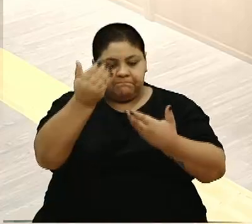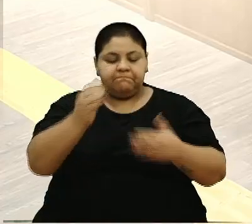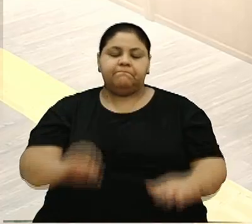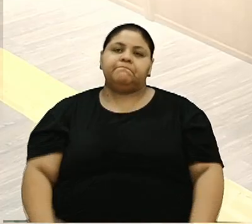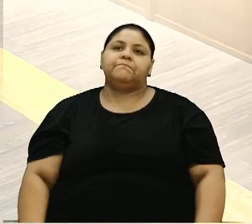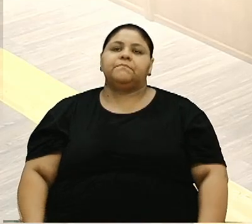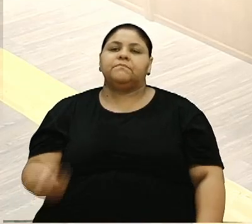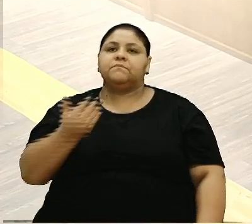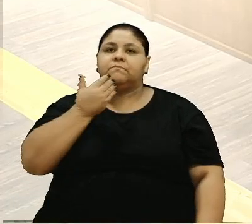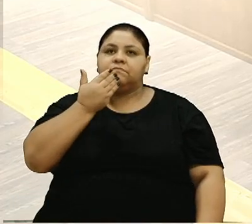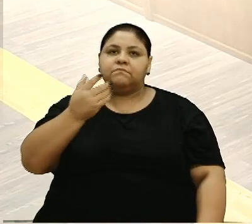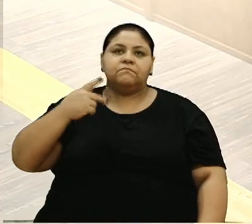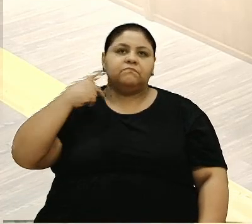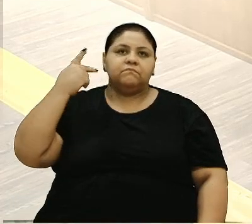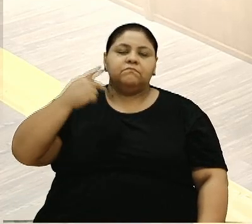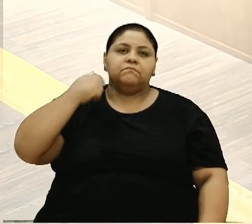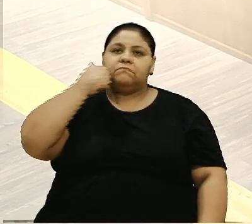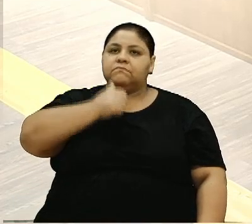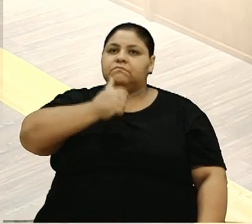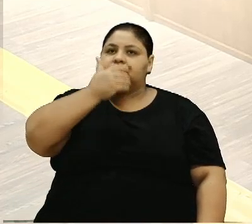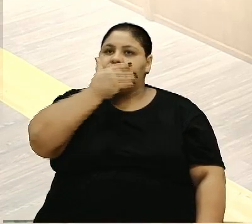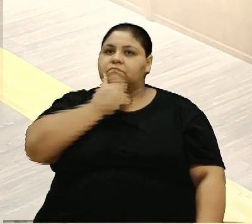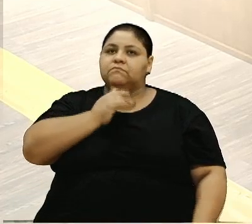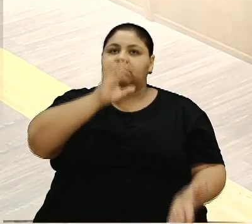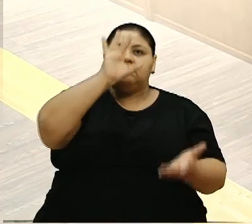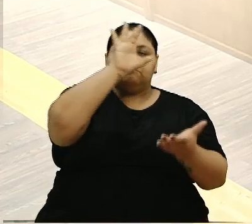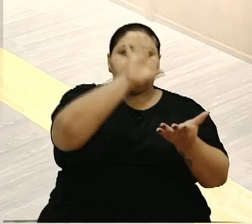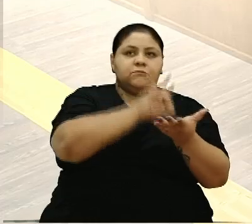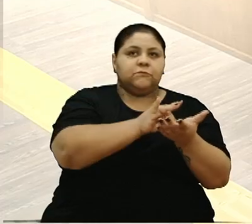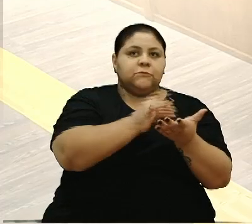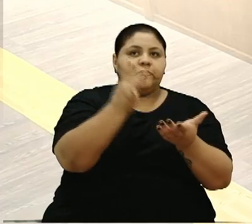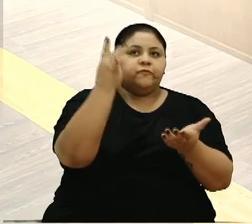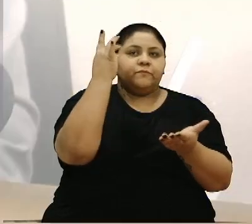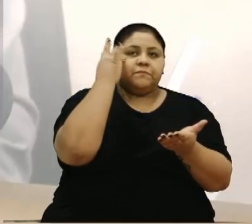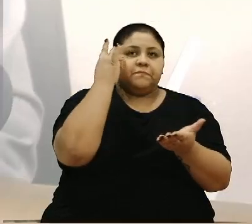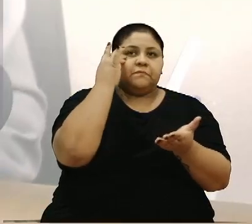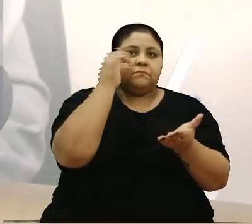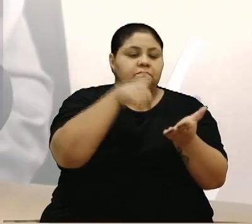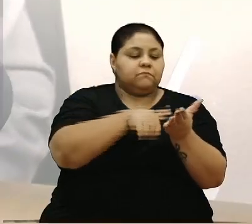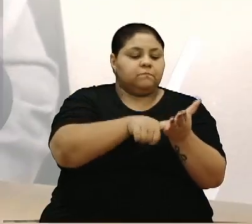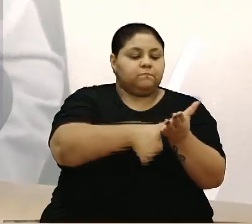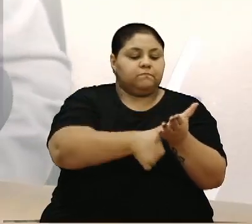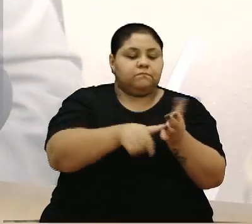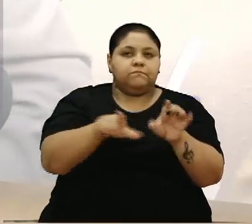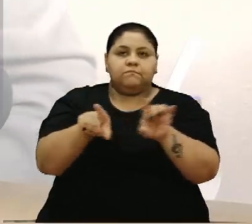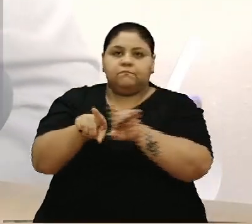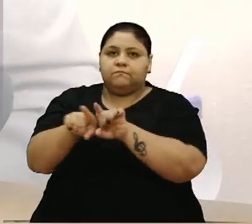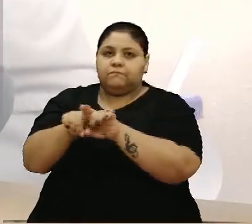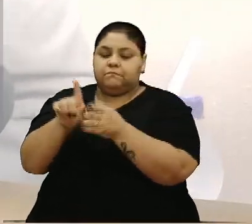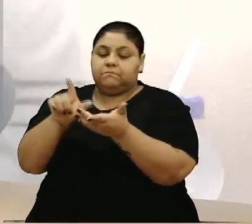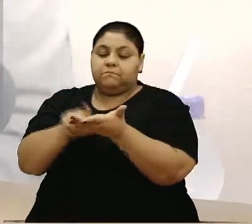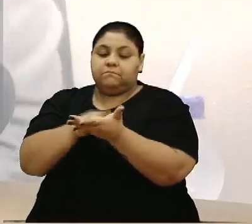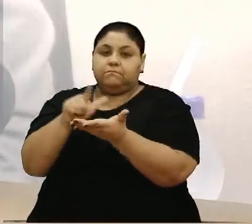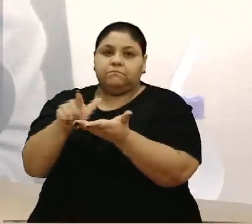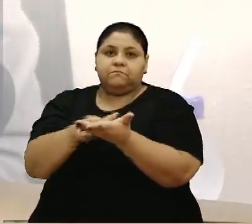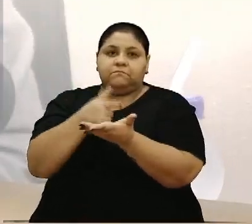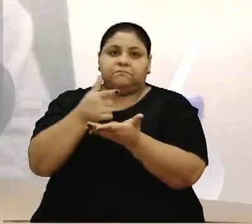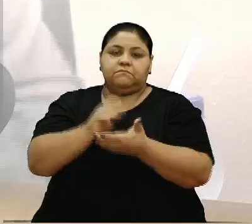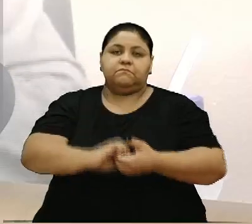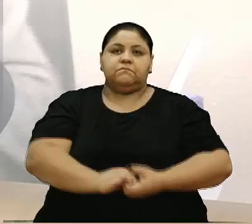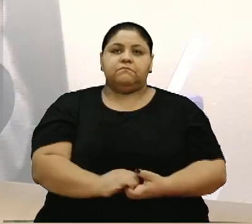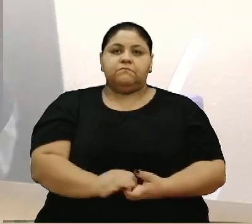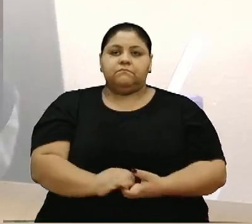Felipe, solicito às vereadoras e vereadores que procedam ao registro de presenças no terminal eletrônico e também no livro